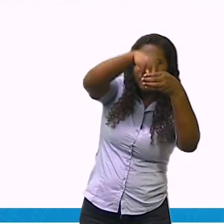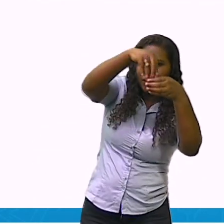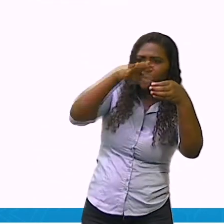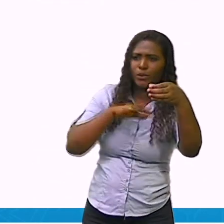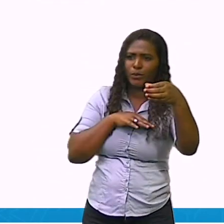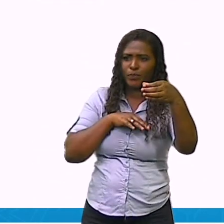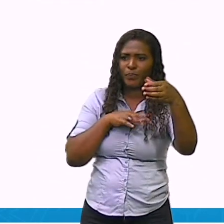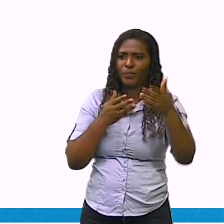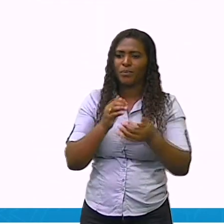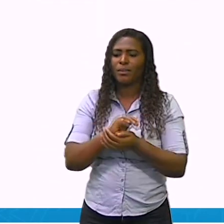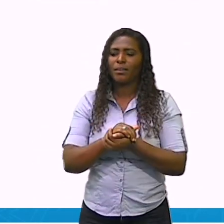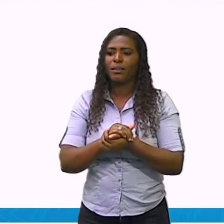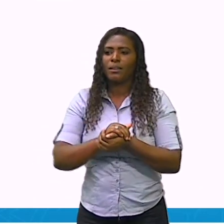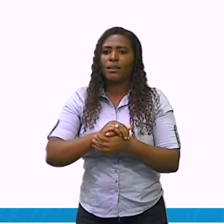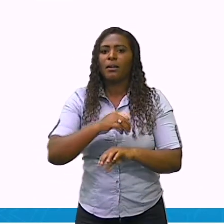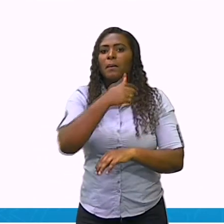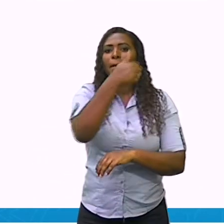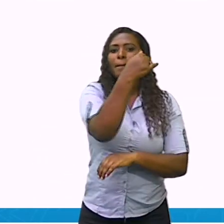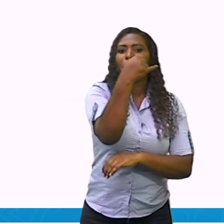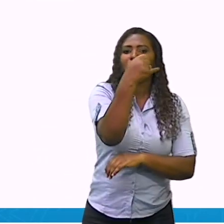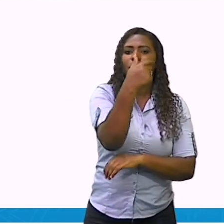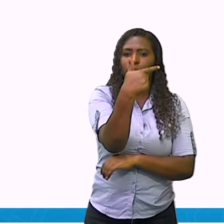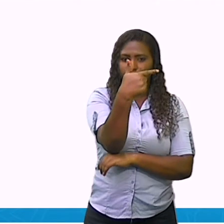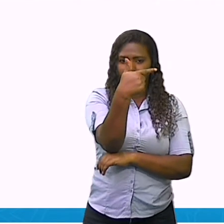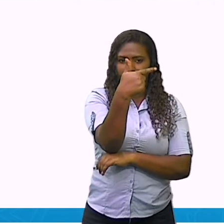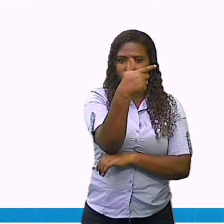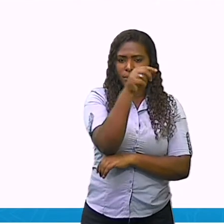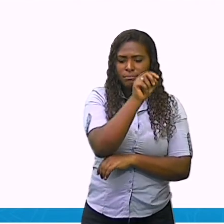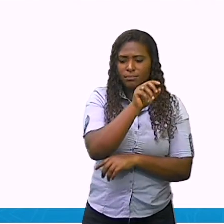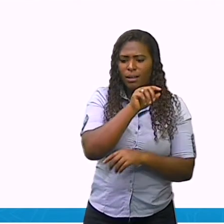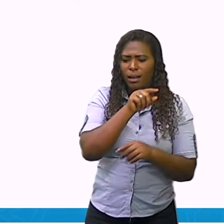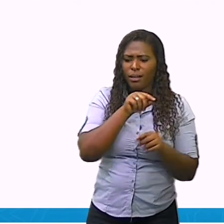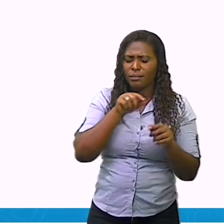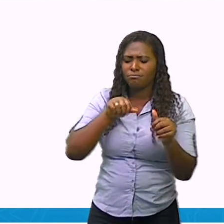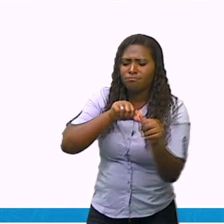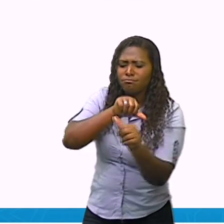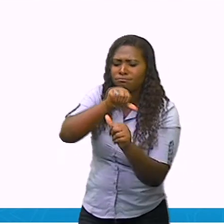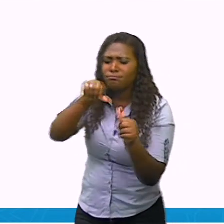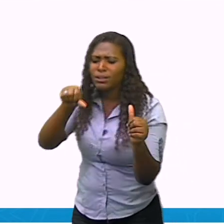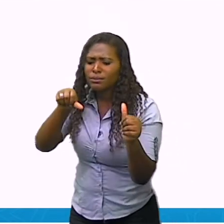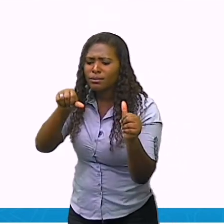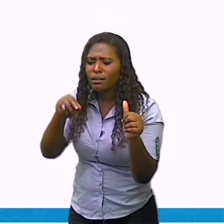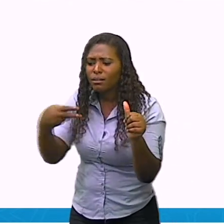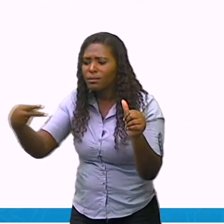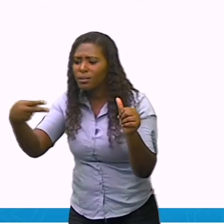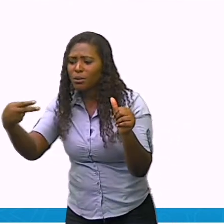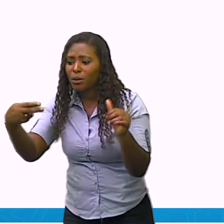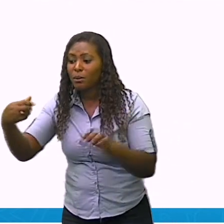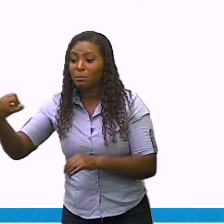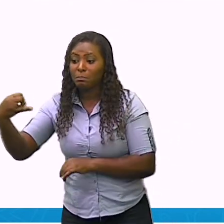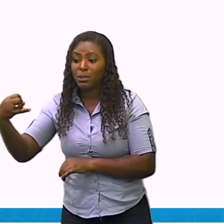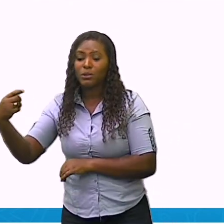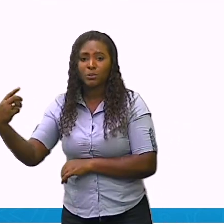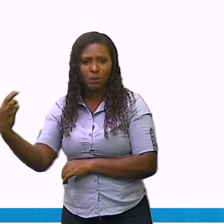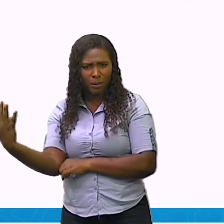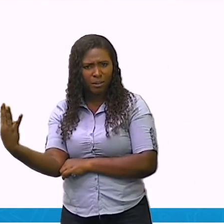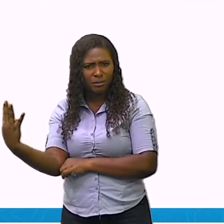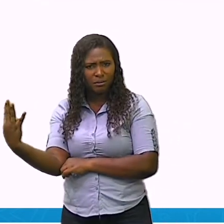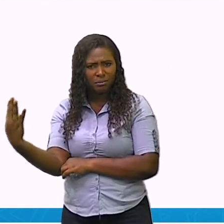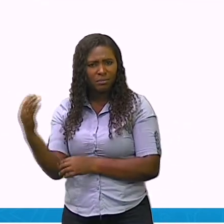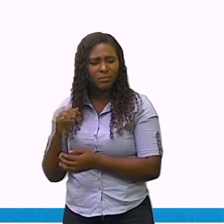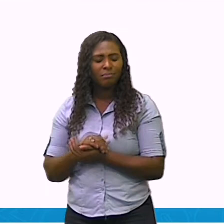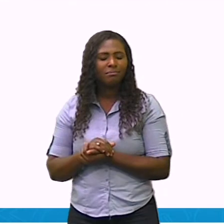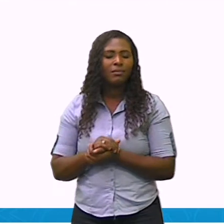2, entrou menos 2, saiu menos 4. Entrou menos